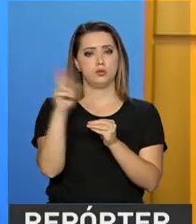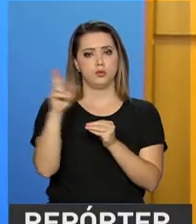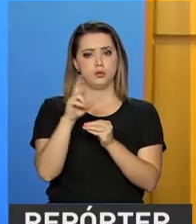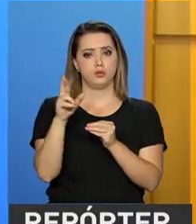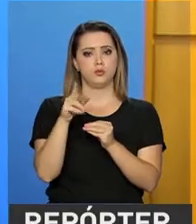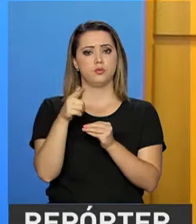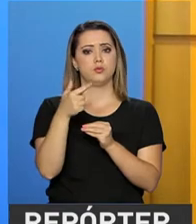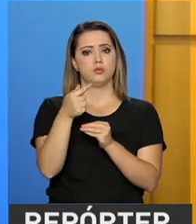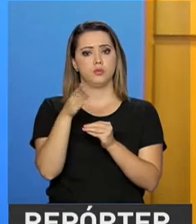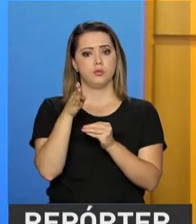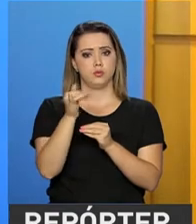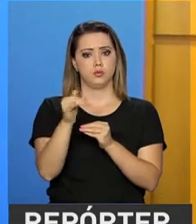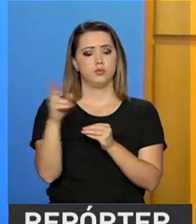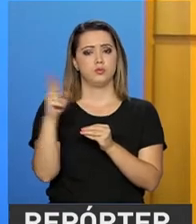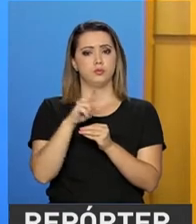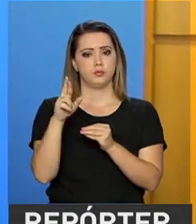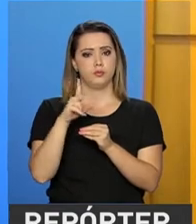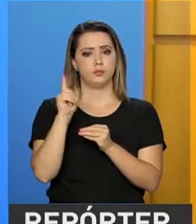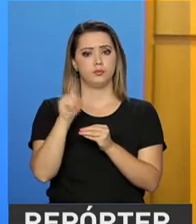7 bilhões, não é isso?